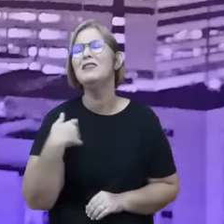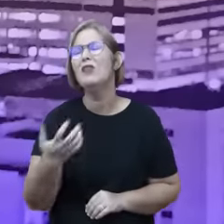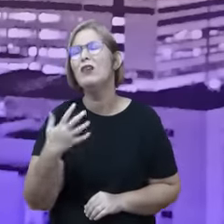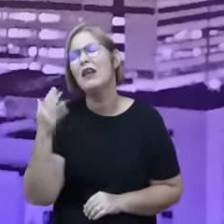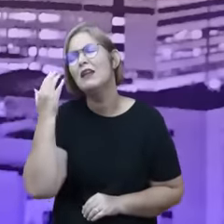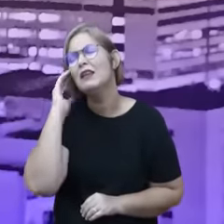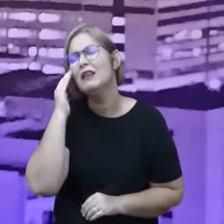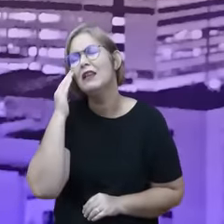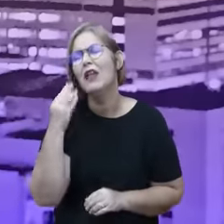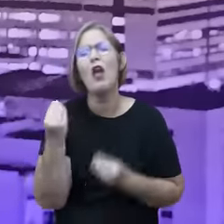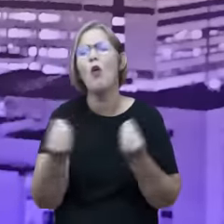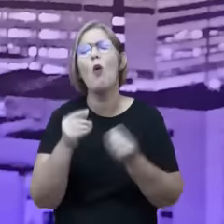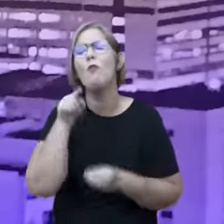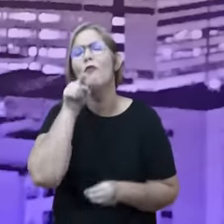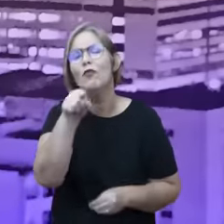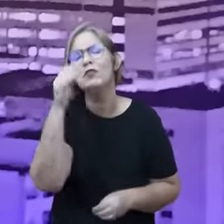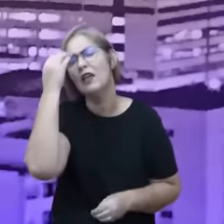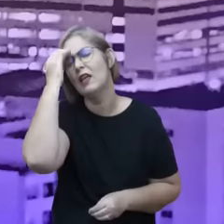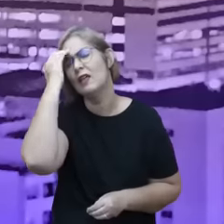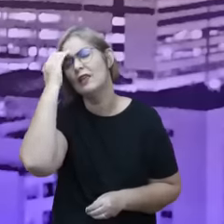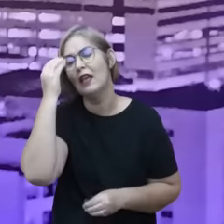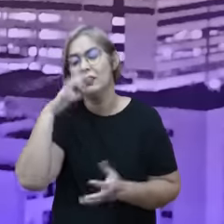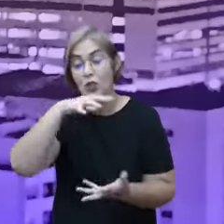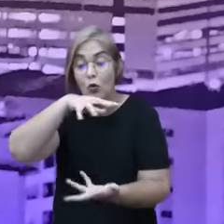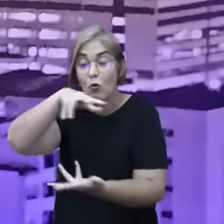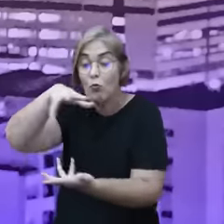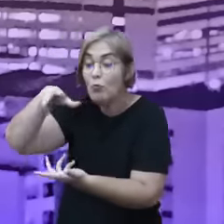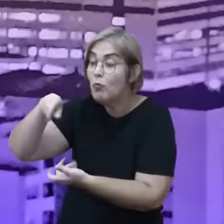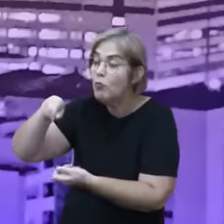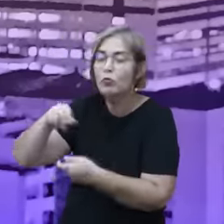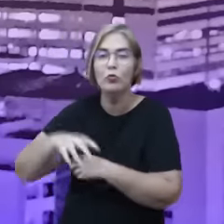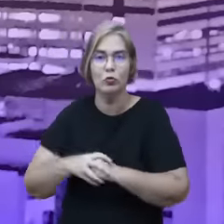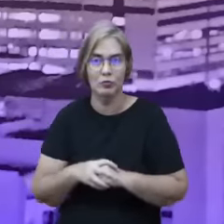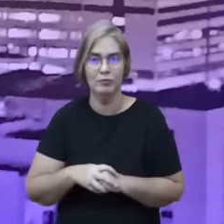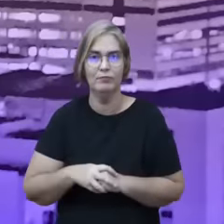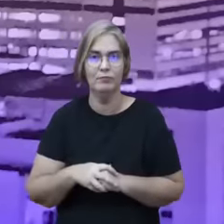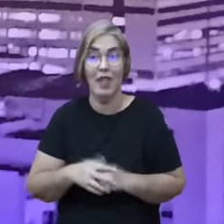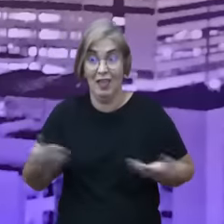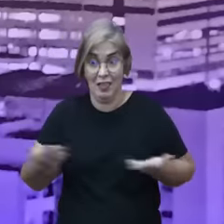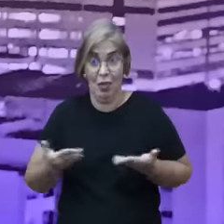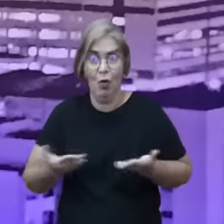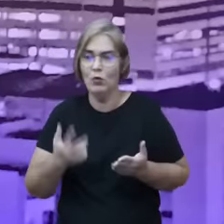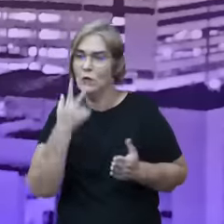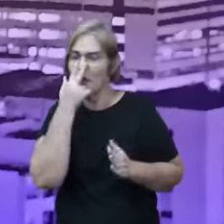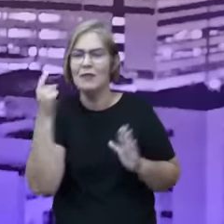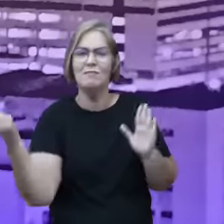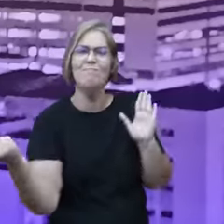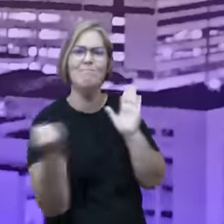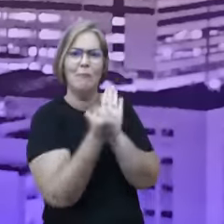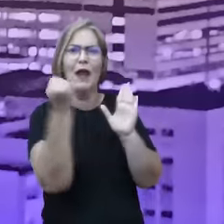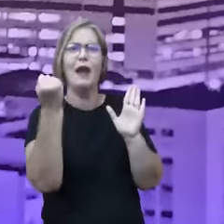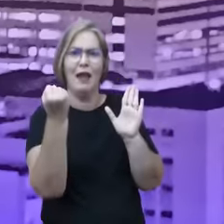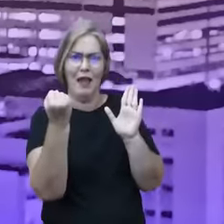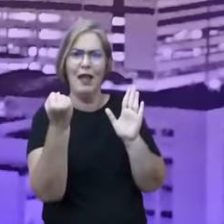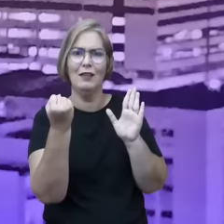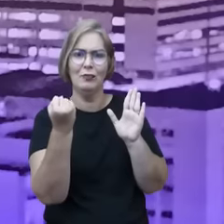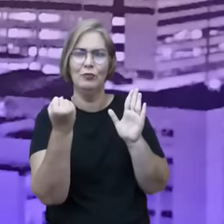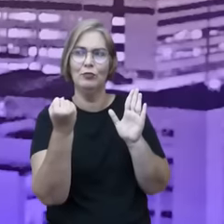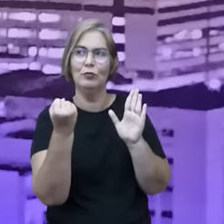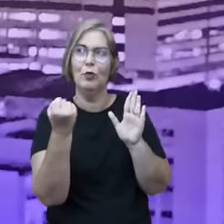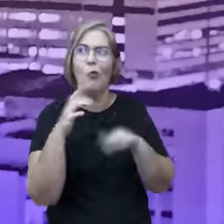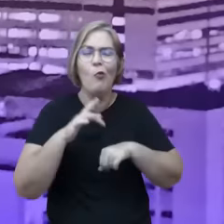como é que você compreende como num mundo eh em que nós estamos marcados pela condição